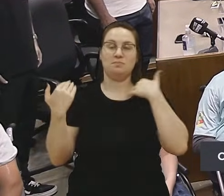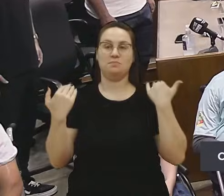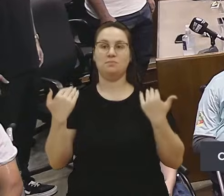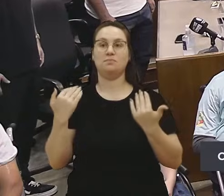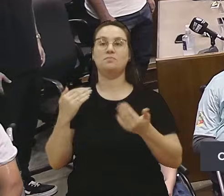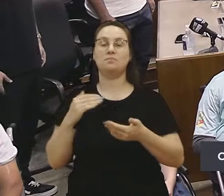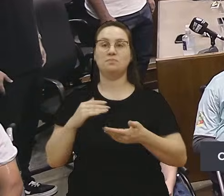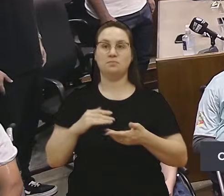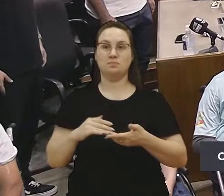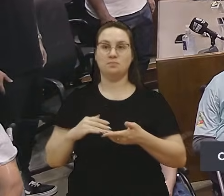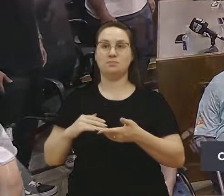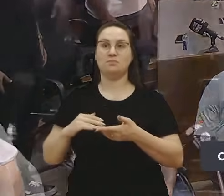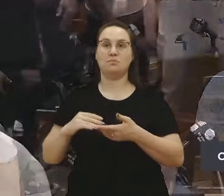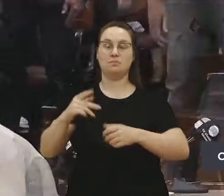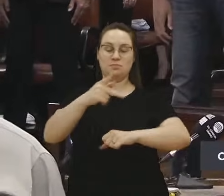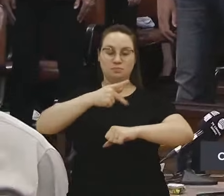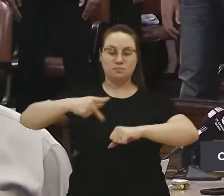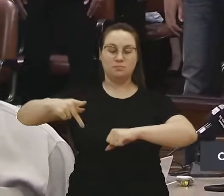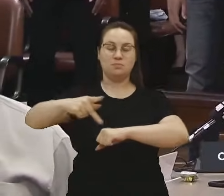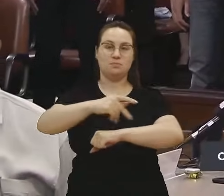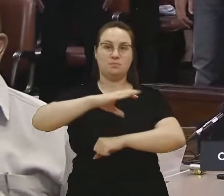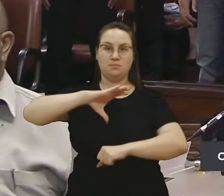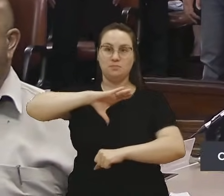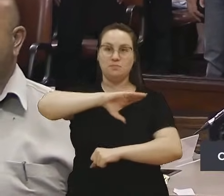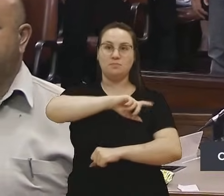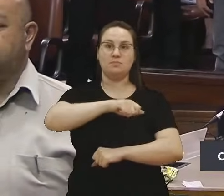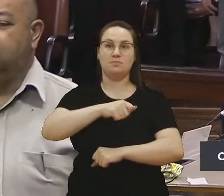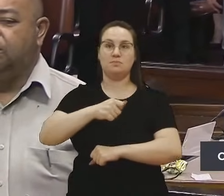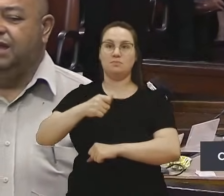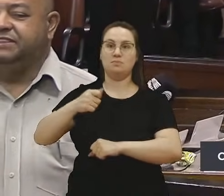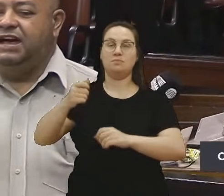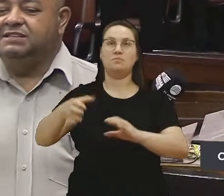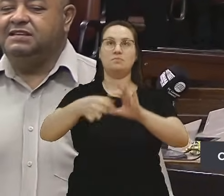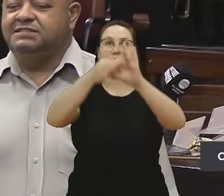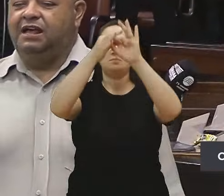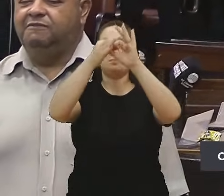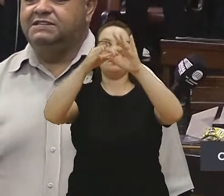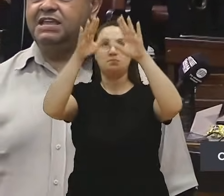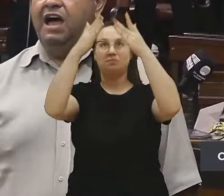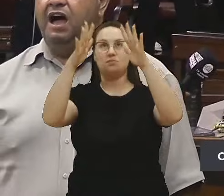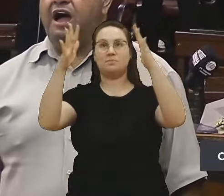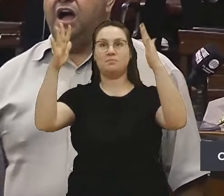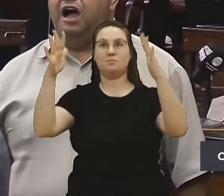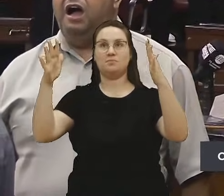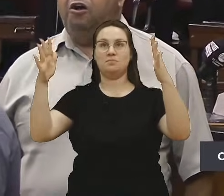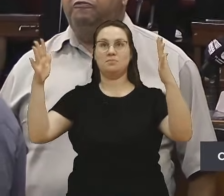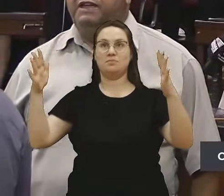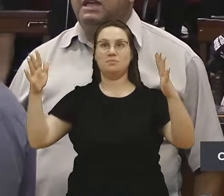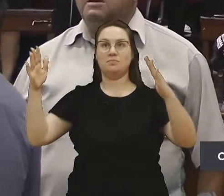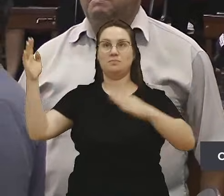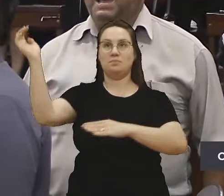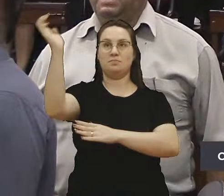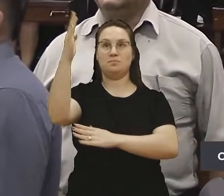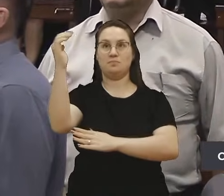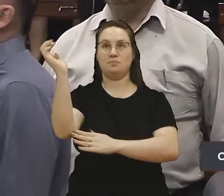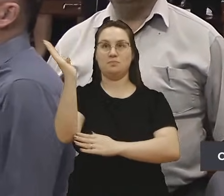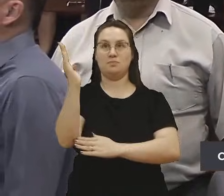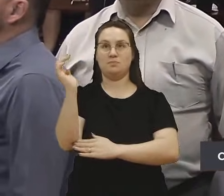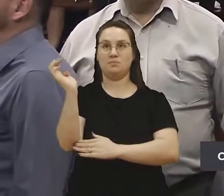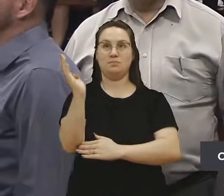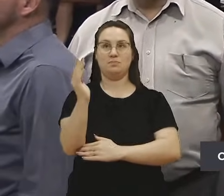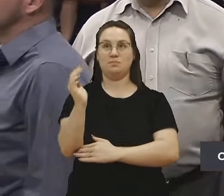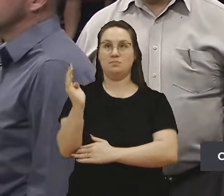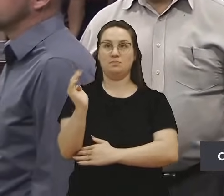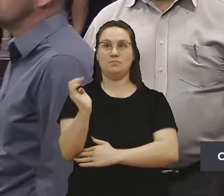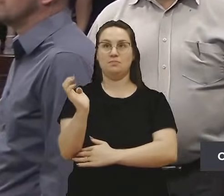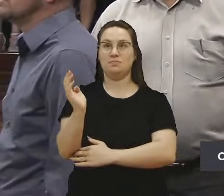nosso peito a própria morte. A pátria amada, idolatrada, salve, salve. Brasil, um